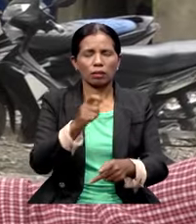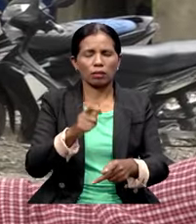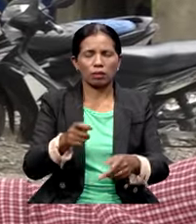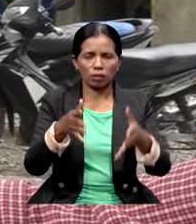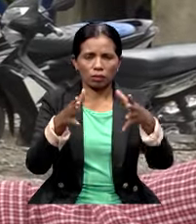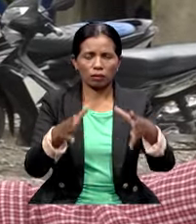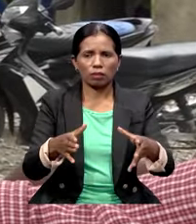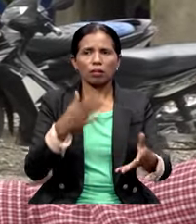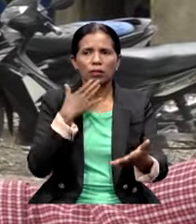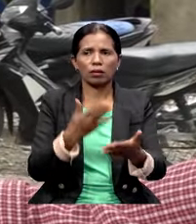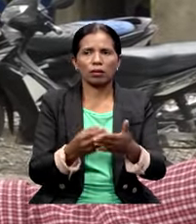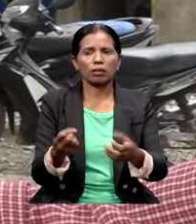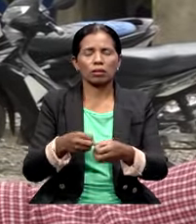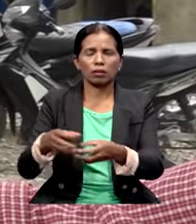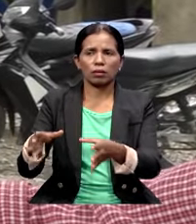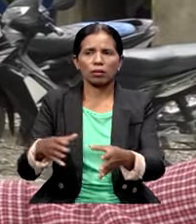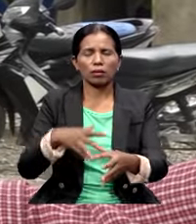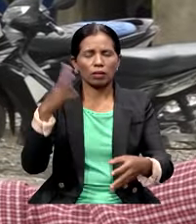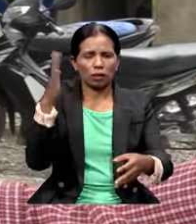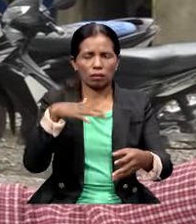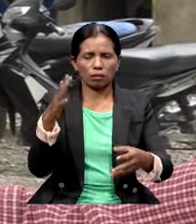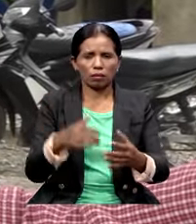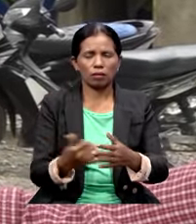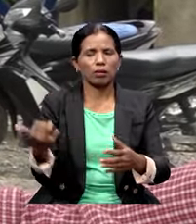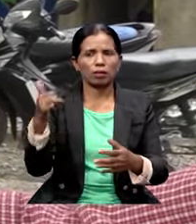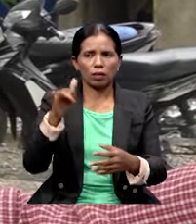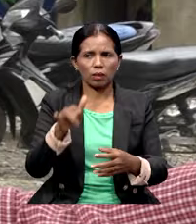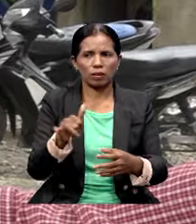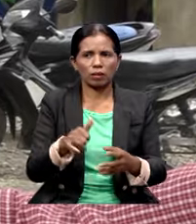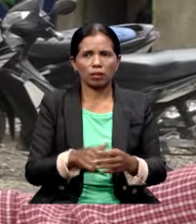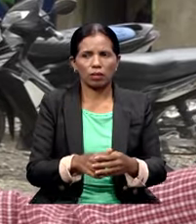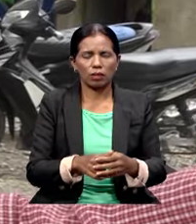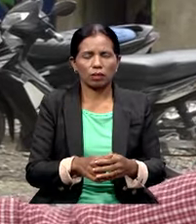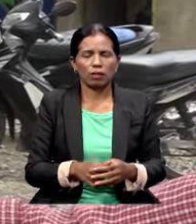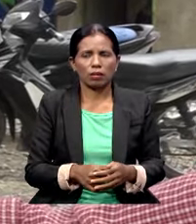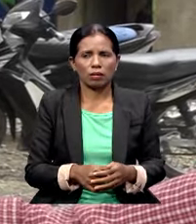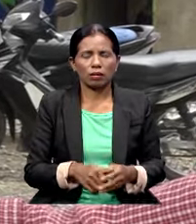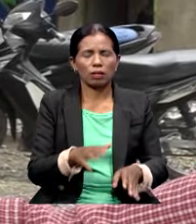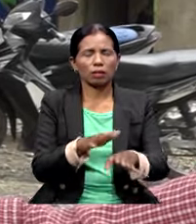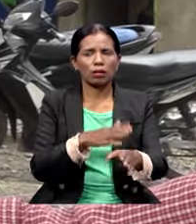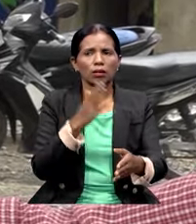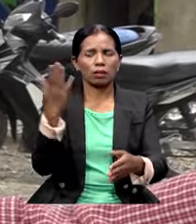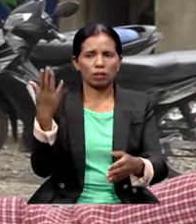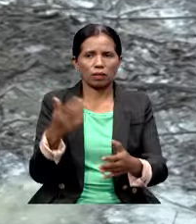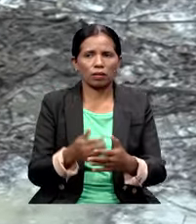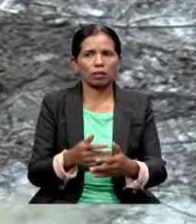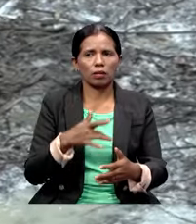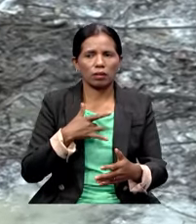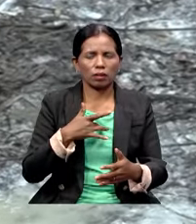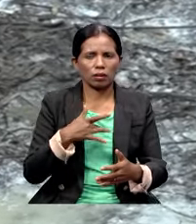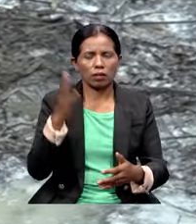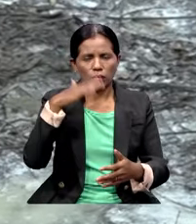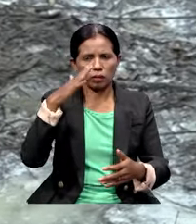dia antar sira usik liu de taning kono mai dalaruma. Ani intrusai pa parteleten ni senti is